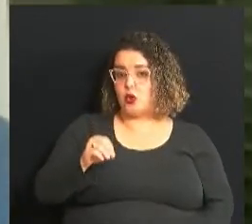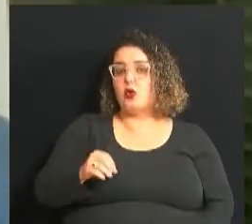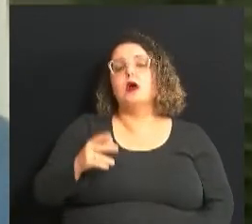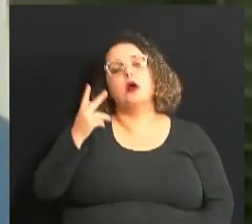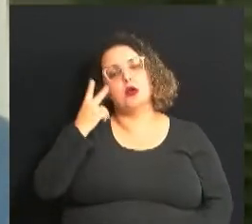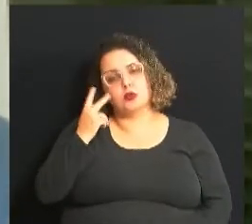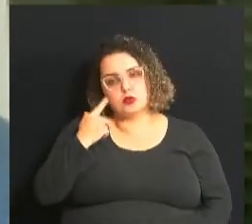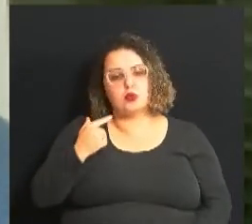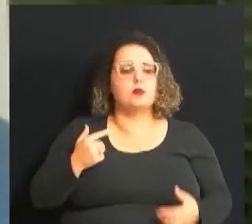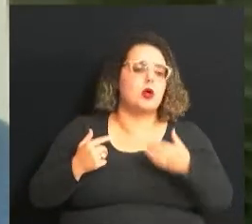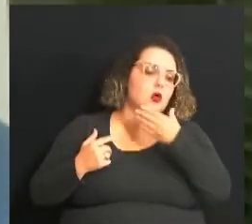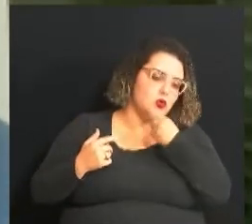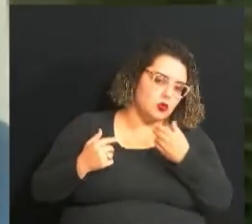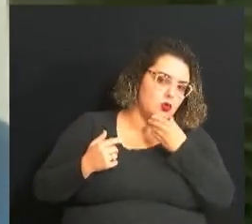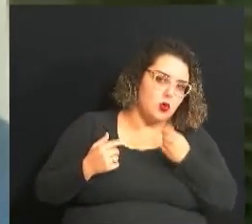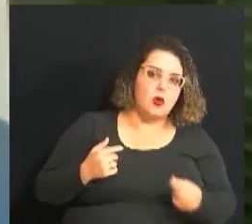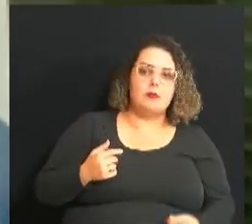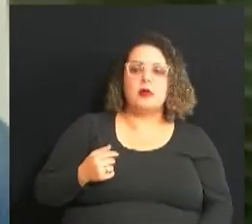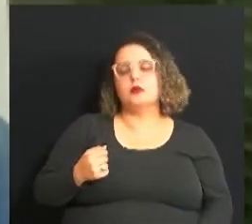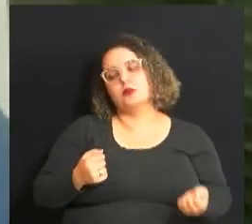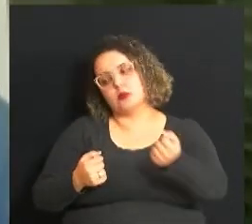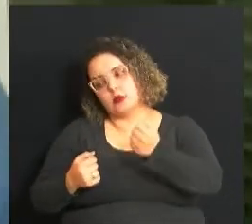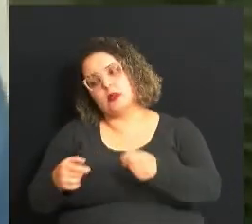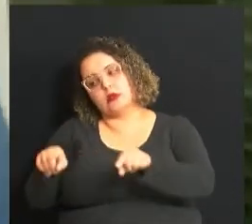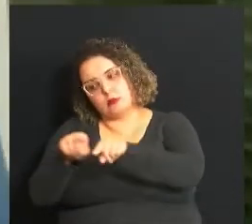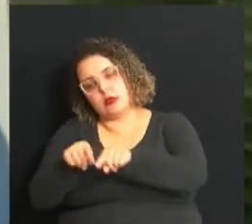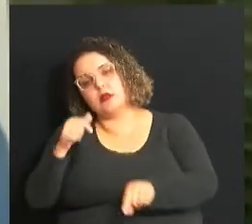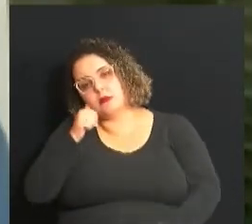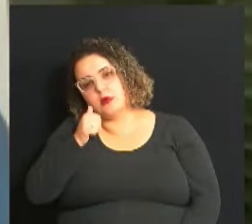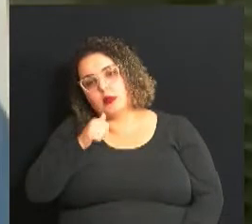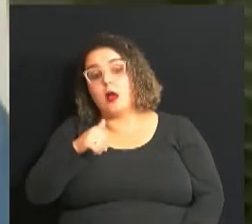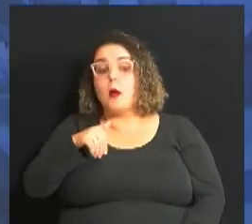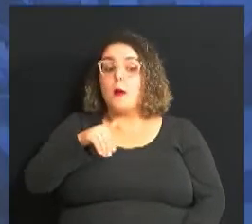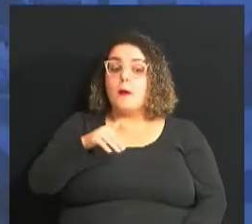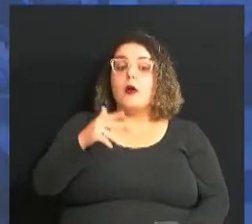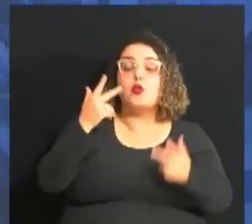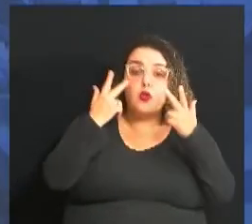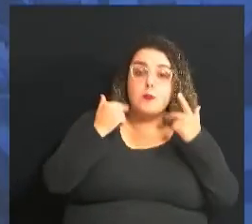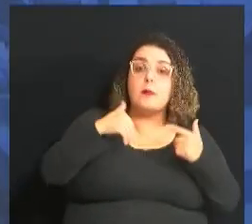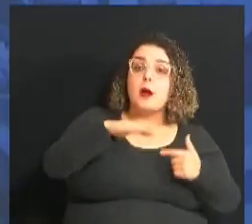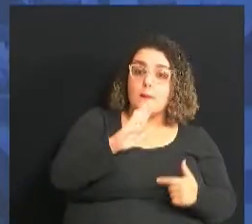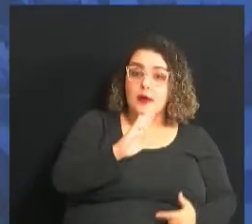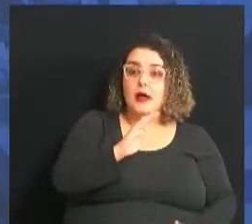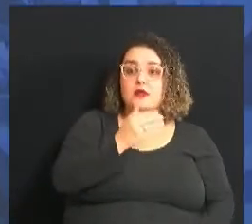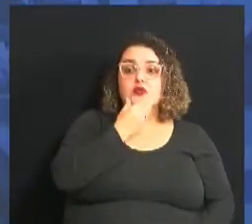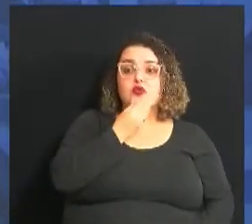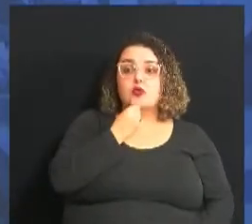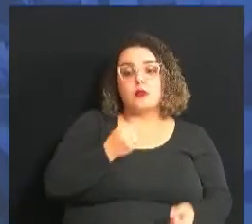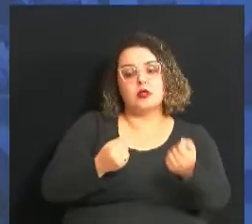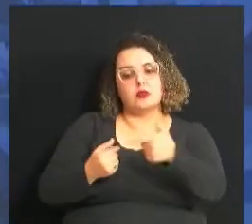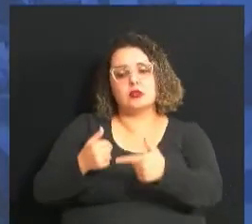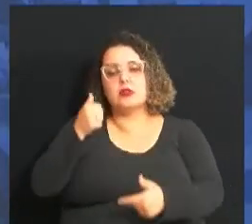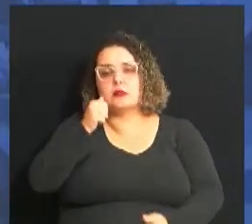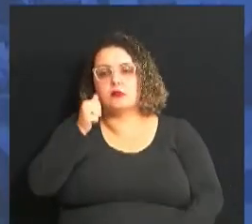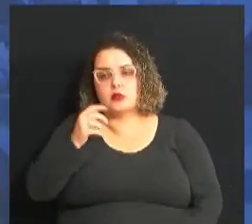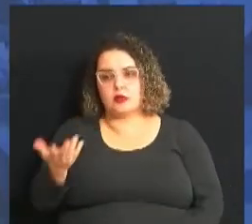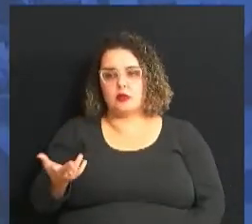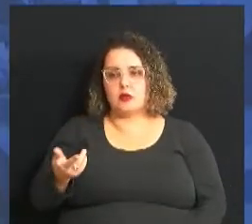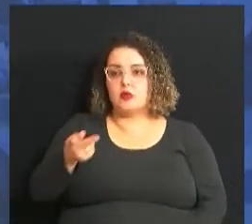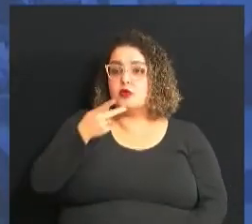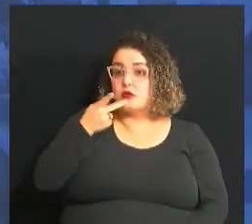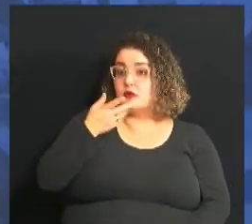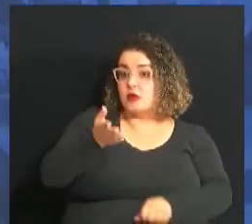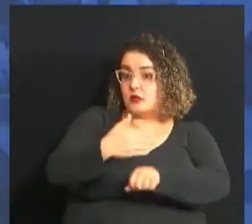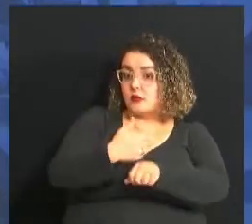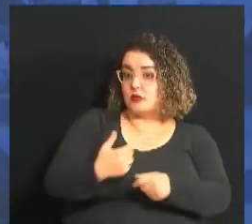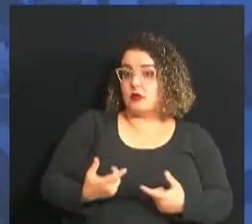mulher. Um pouco mais frequente no homem do que na mulher. O senhor falou aí, o senhor já até citou numa resposta anterior, falou um pouquinho sobre o câncer